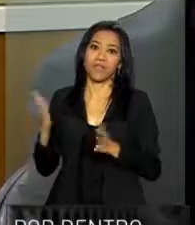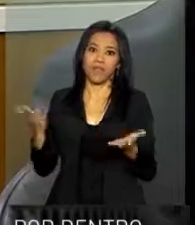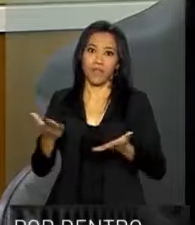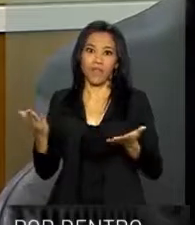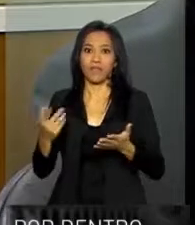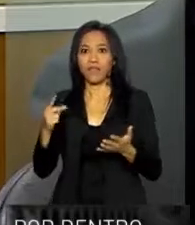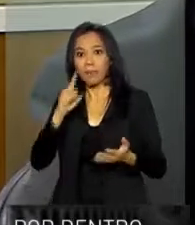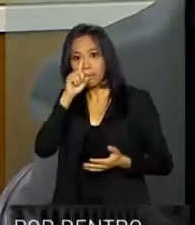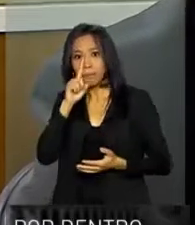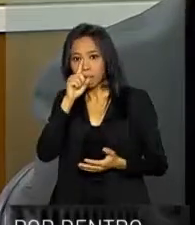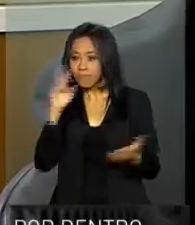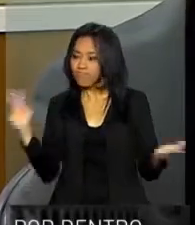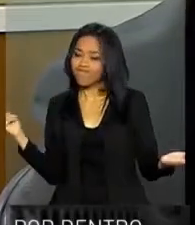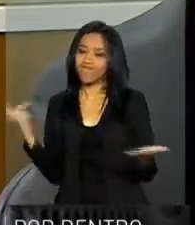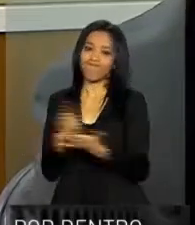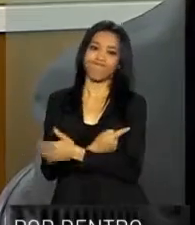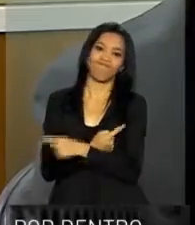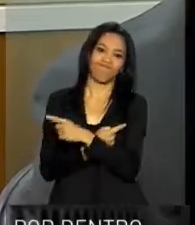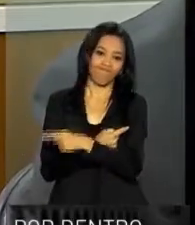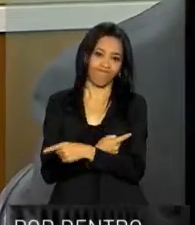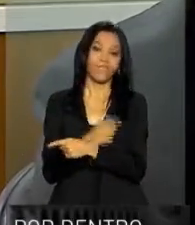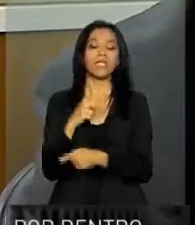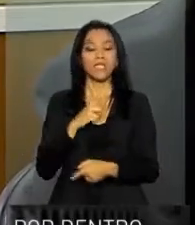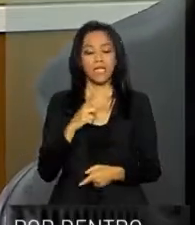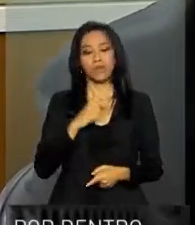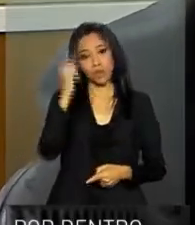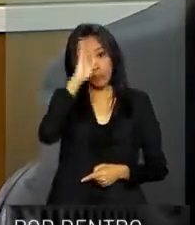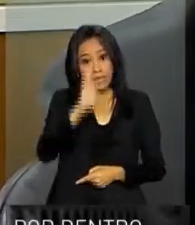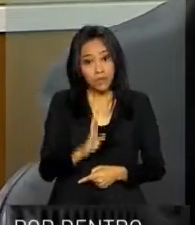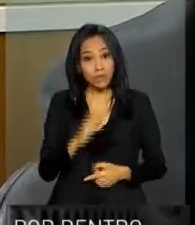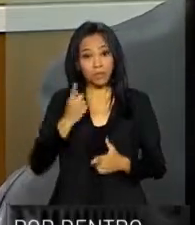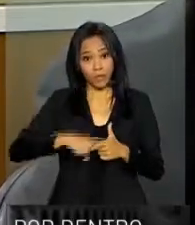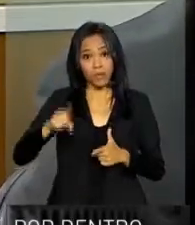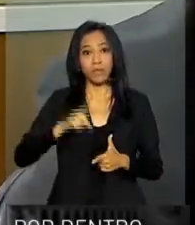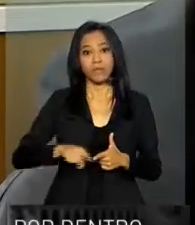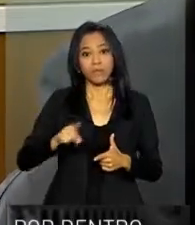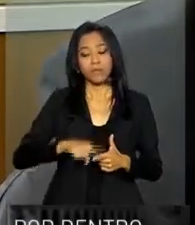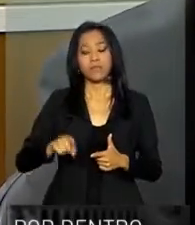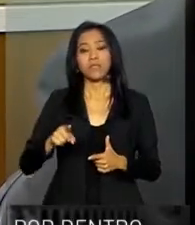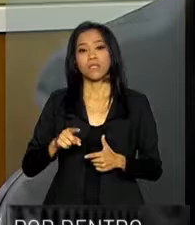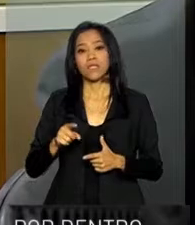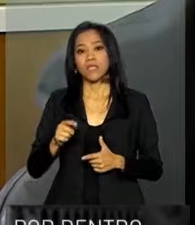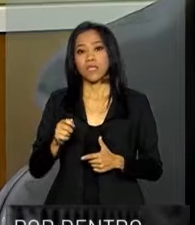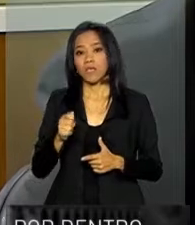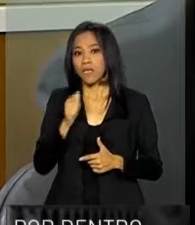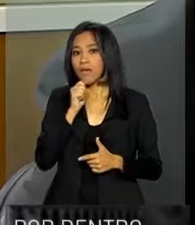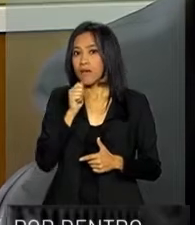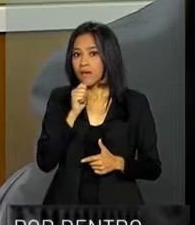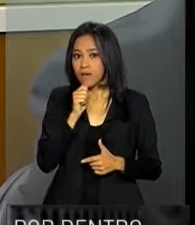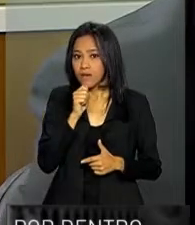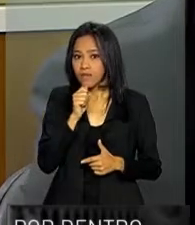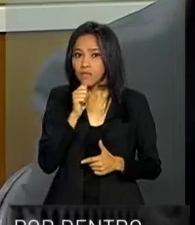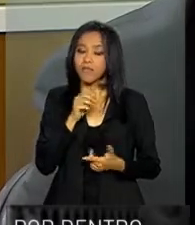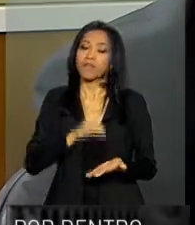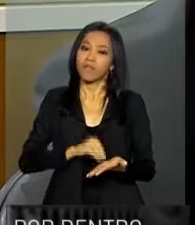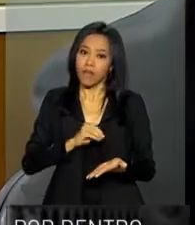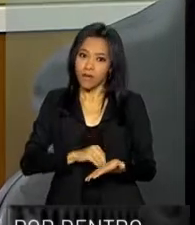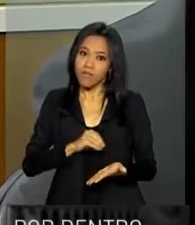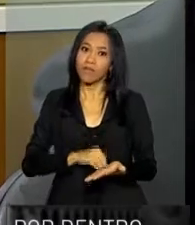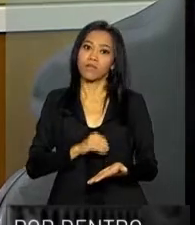cidades do brasil nós temos um problema no brasil é que não está sendo encarado no nível político